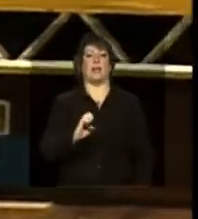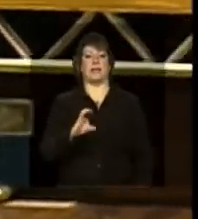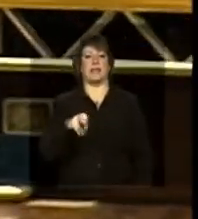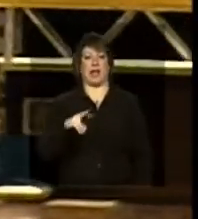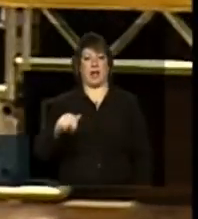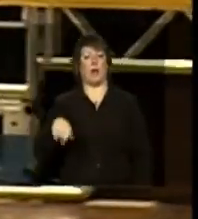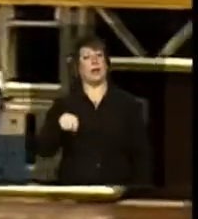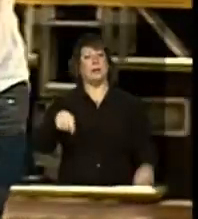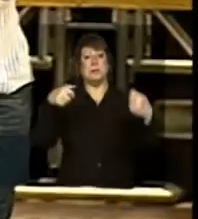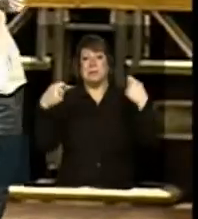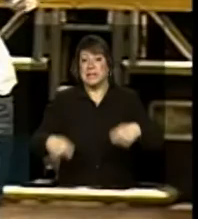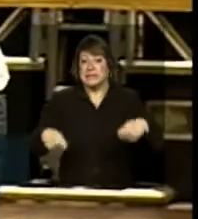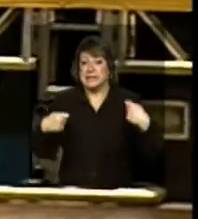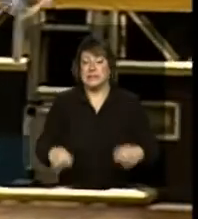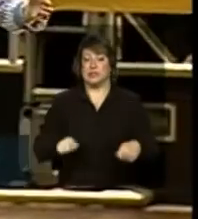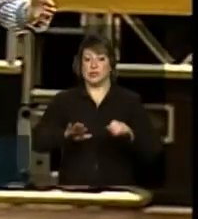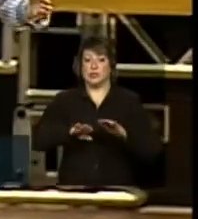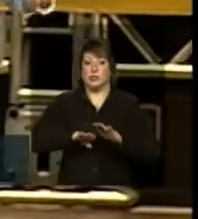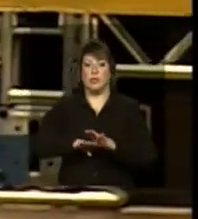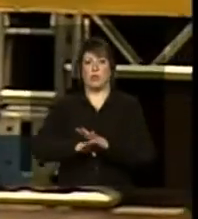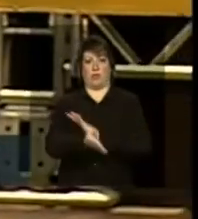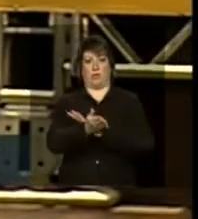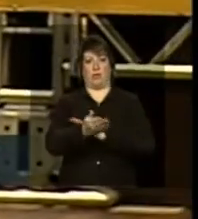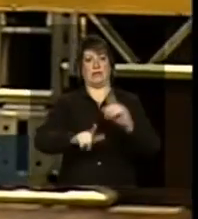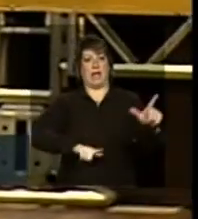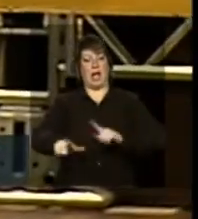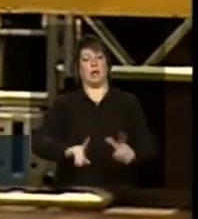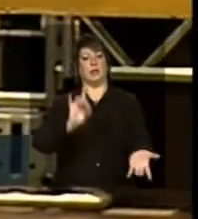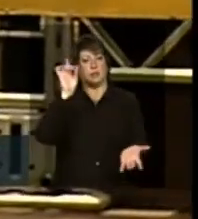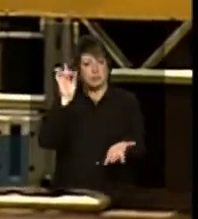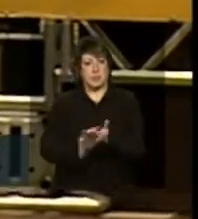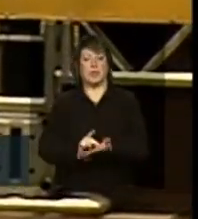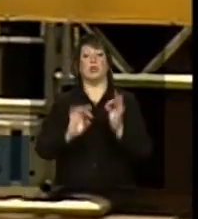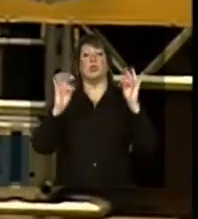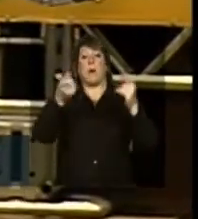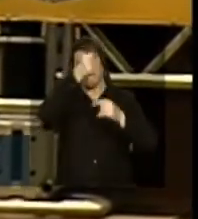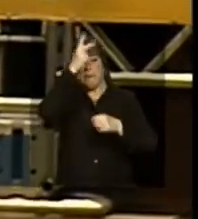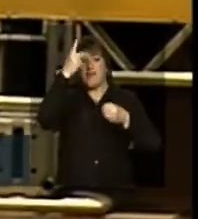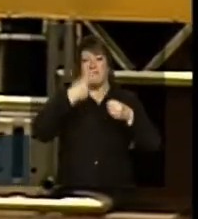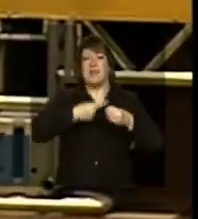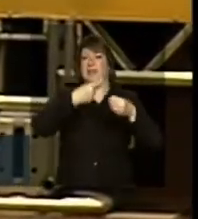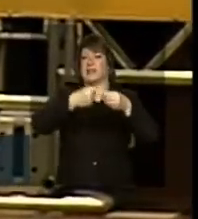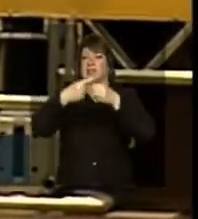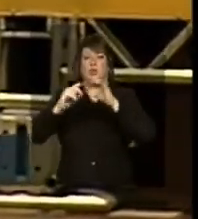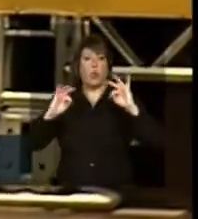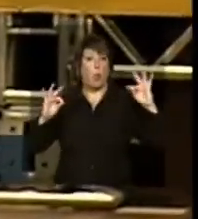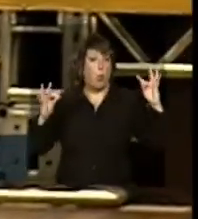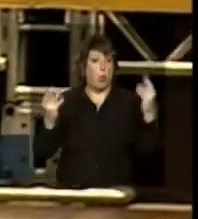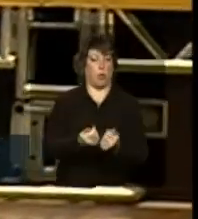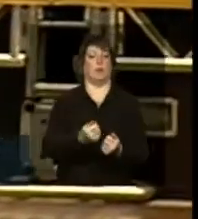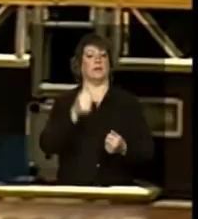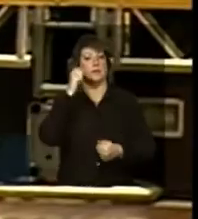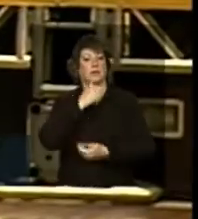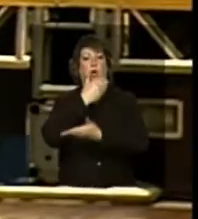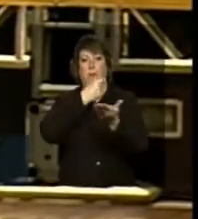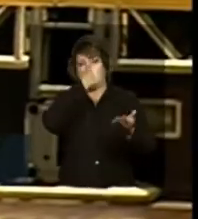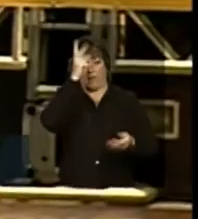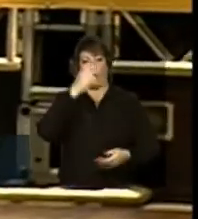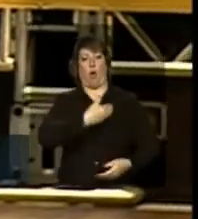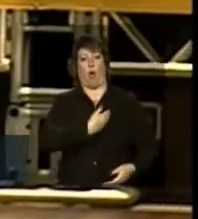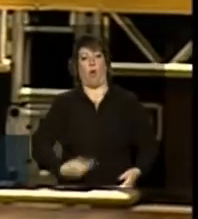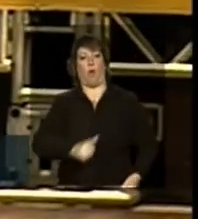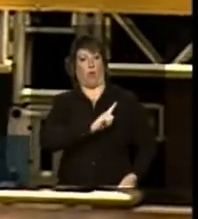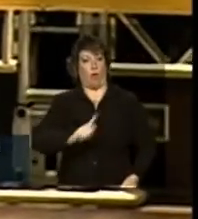que se transformar em ação concreta para todos os prefeitos e prefeitas, para todos os governadores e